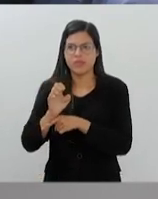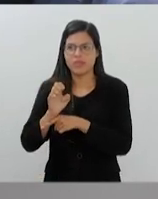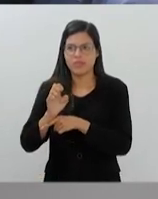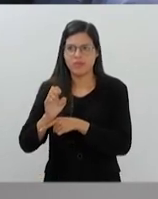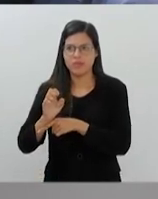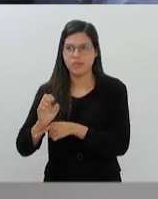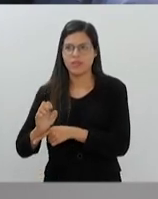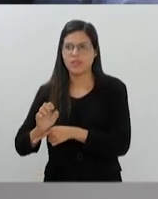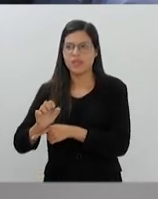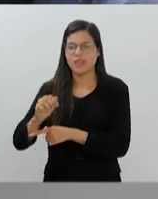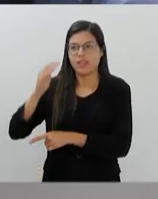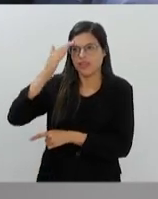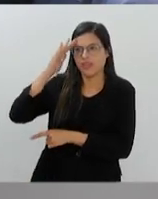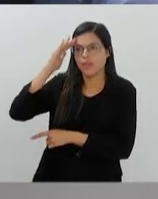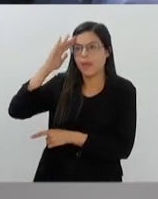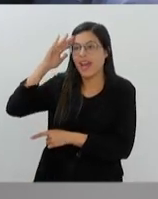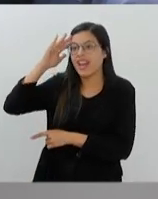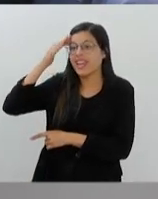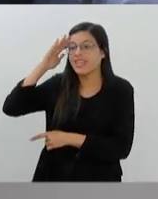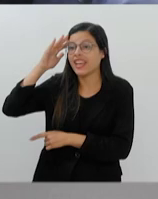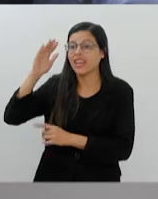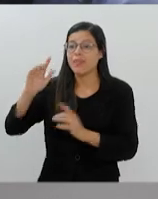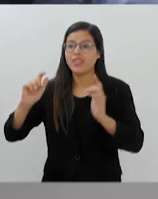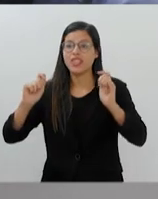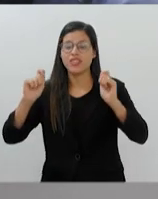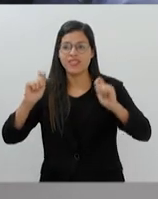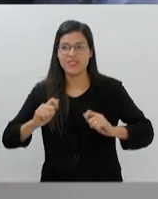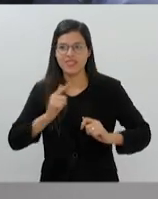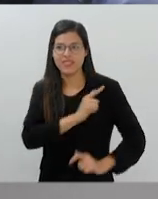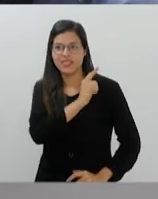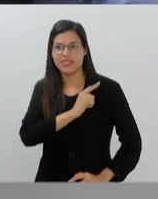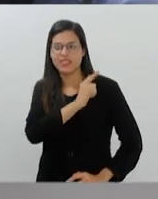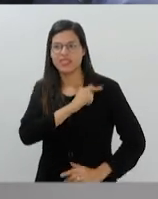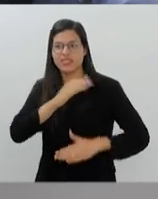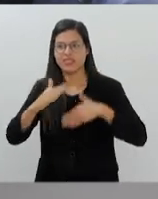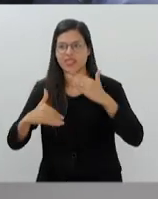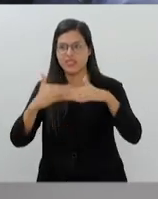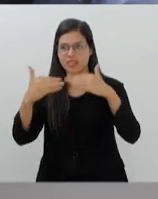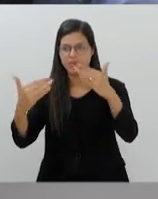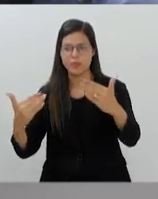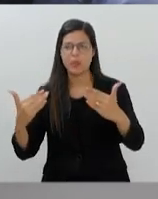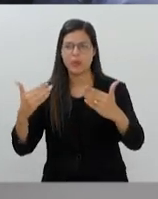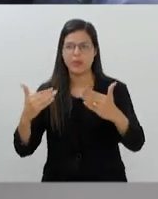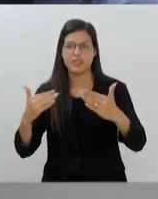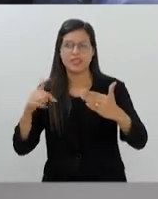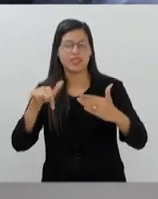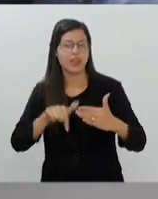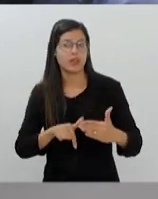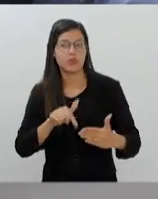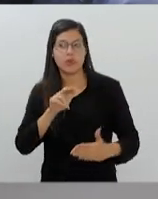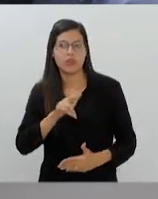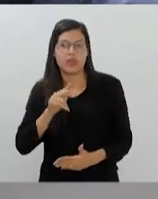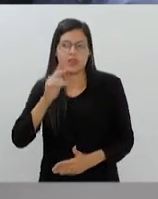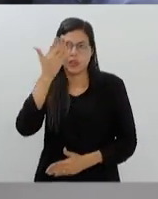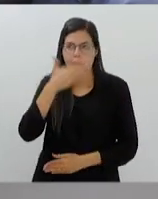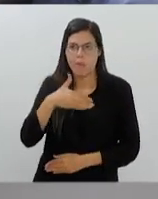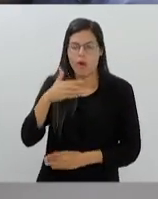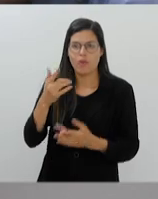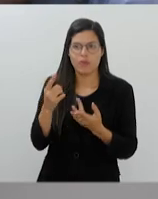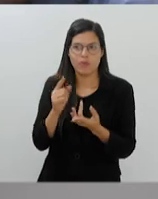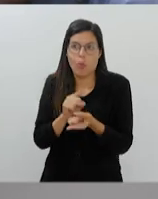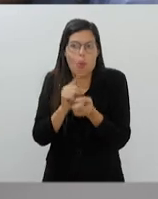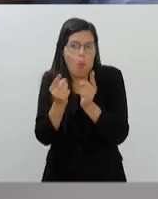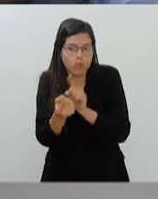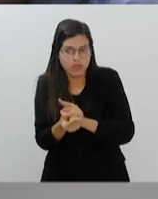é o desvio de finalidade e acho que aí aí a gente tá falando de gestão do processo e não necessariamente não necessariamente até que se prove o contrário